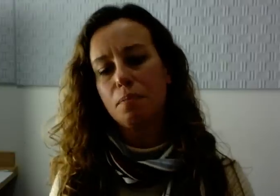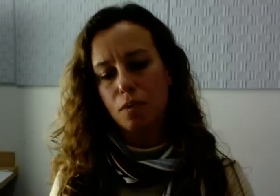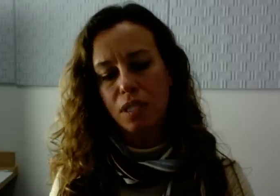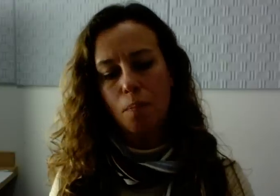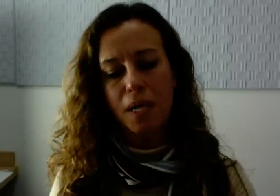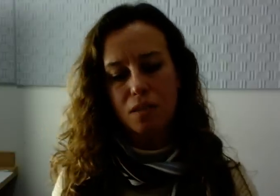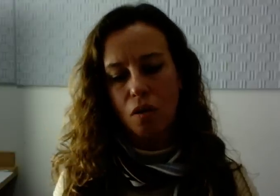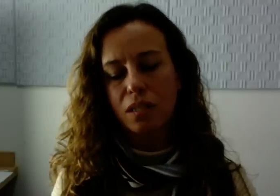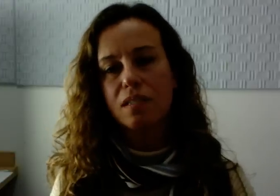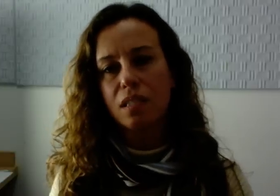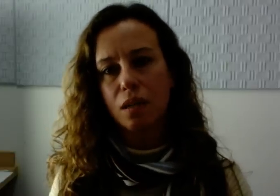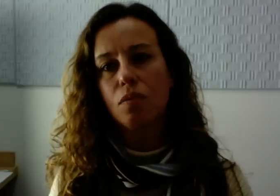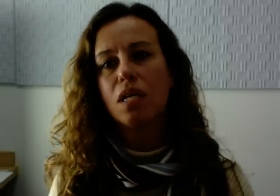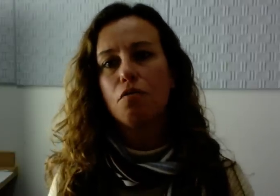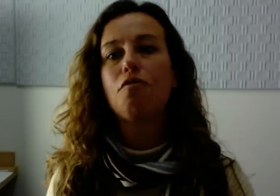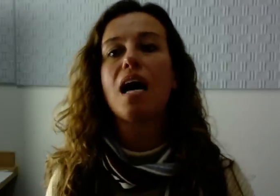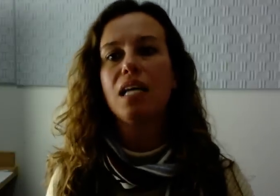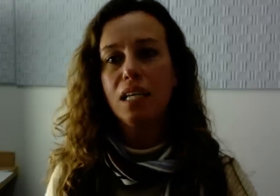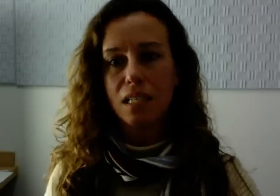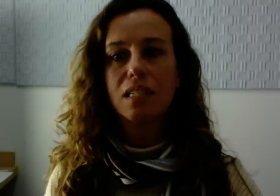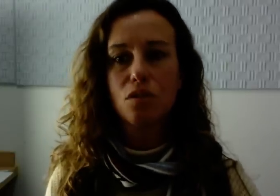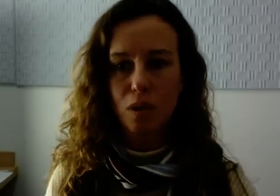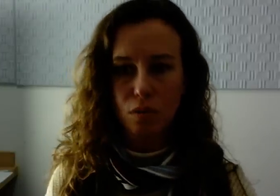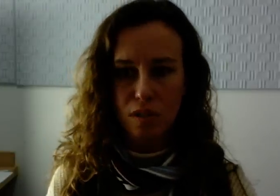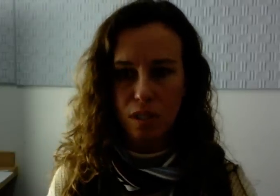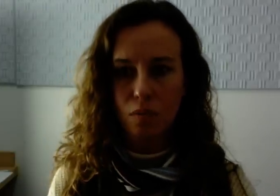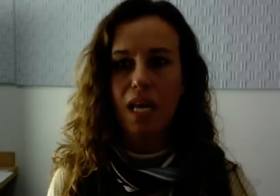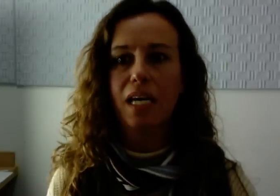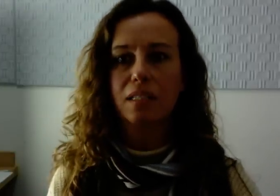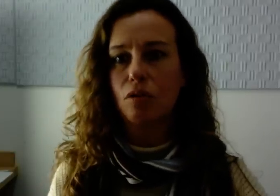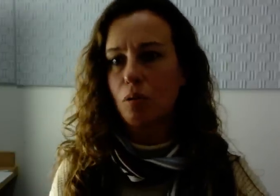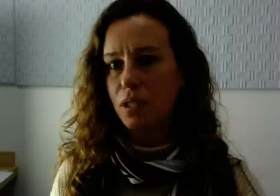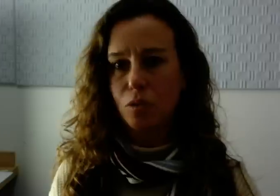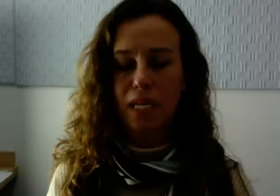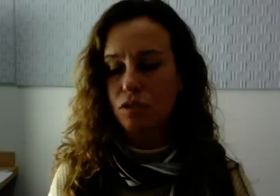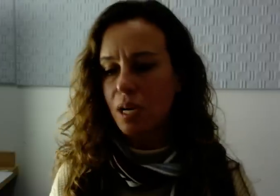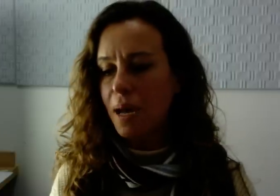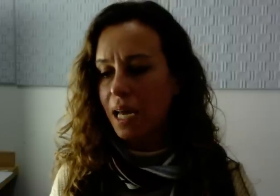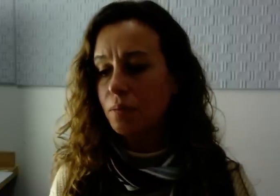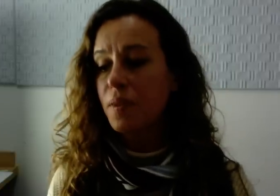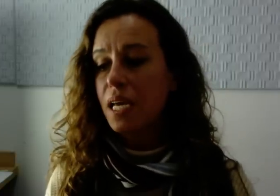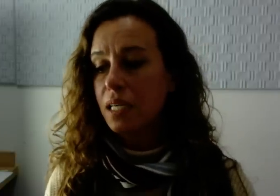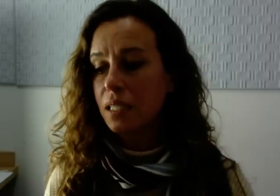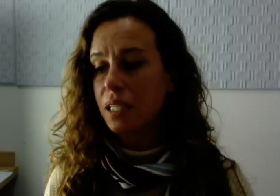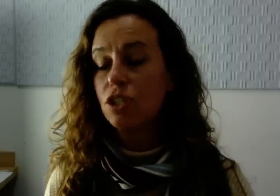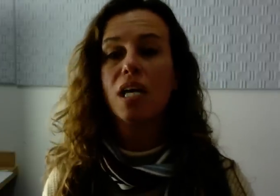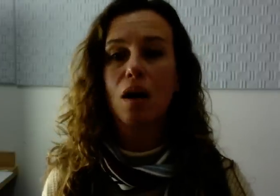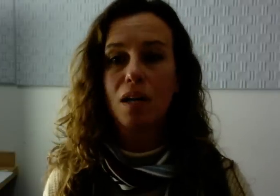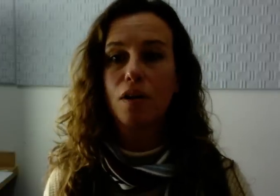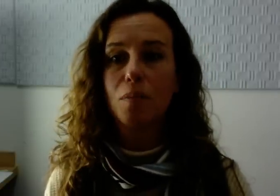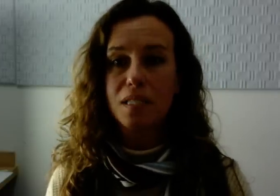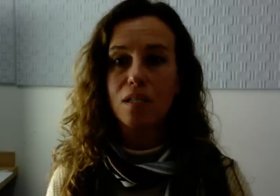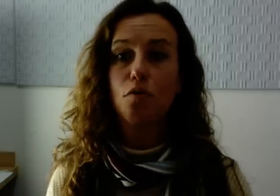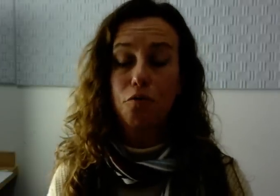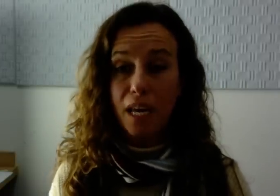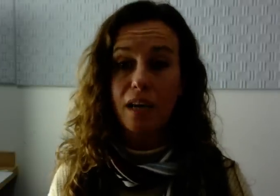entre não pelas cotas e não fale da sua condição ela entra normalmente no mercado de trabalho ã em geral